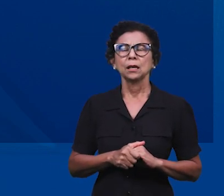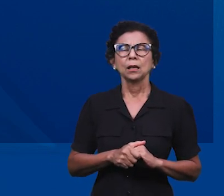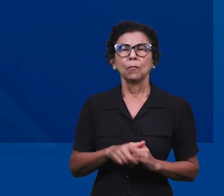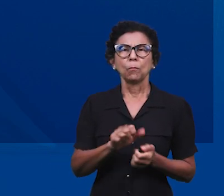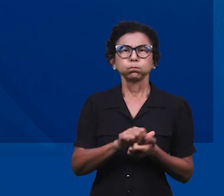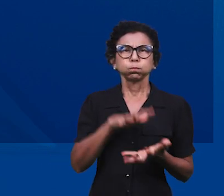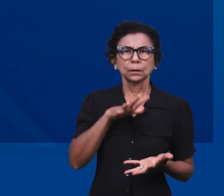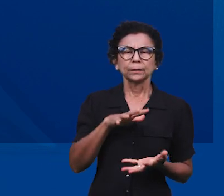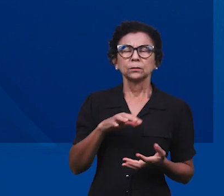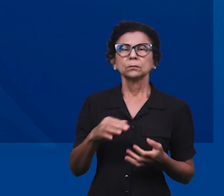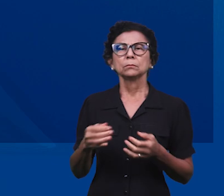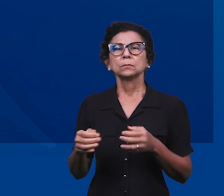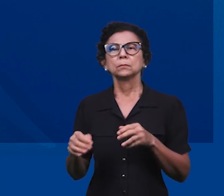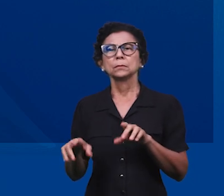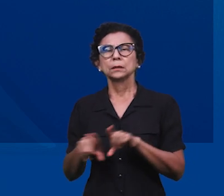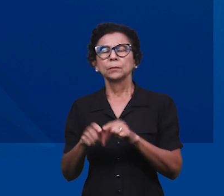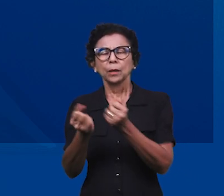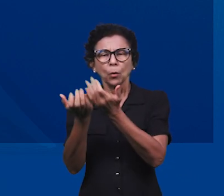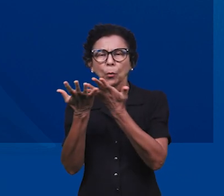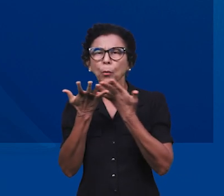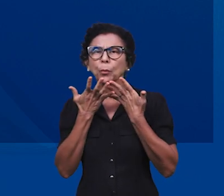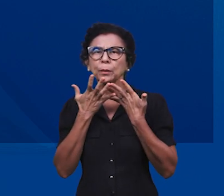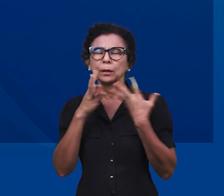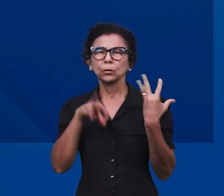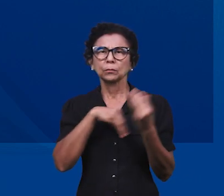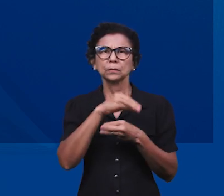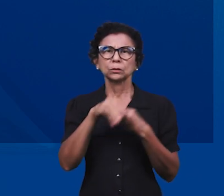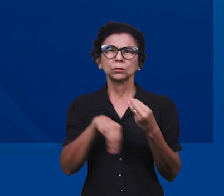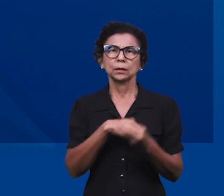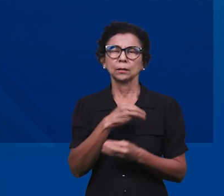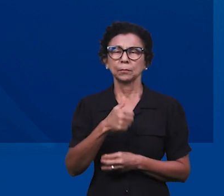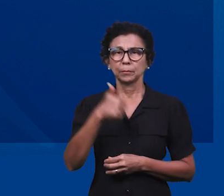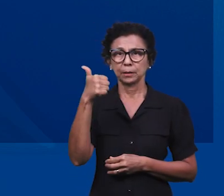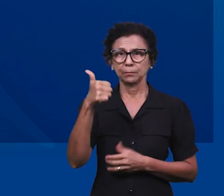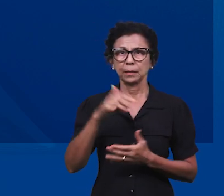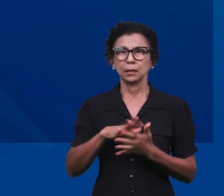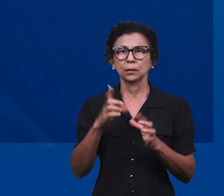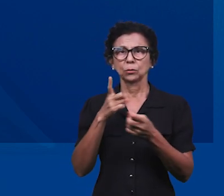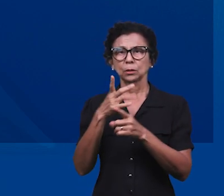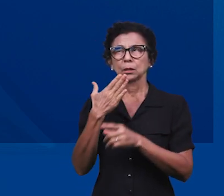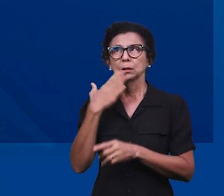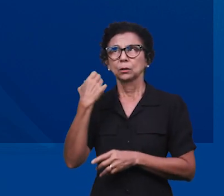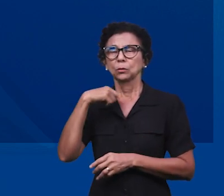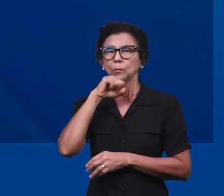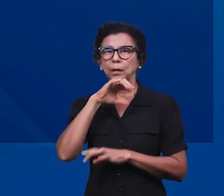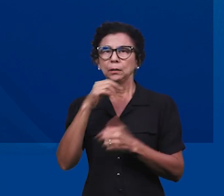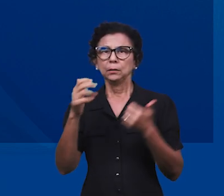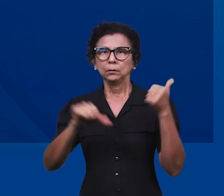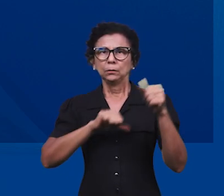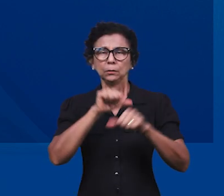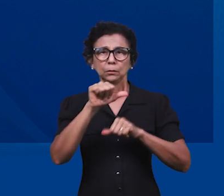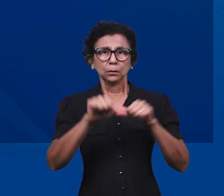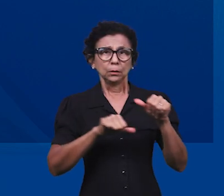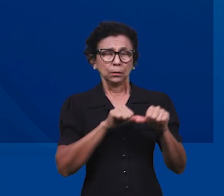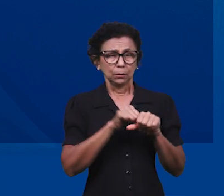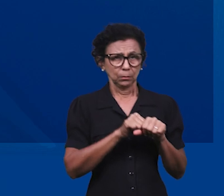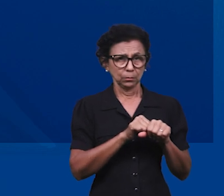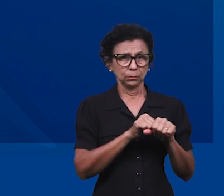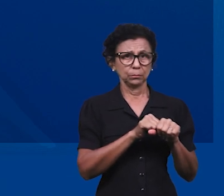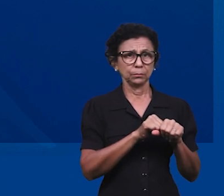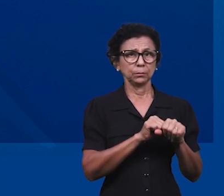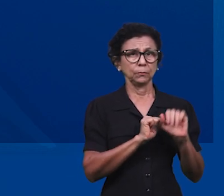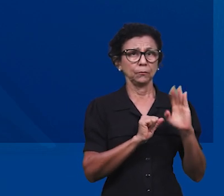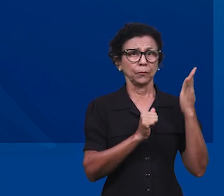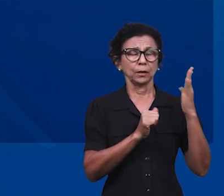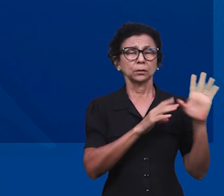farinha, primeiro, temos a troca pela doutrina do Pai pelas falsas doutrinas. Em segundo,